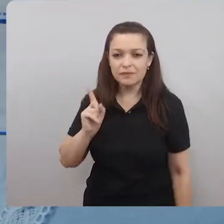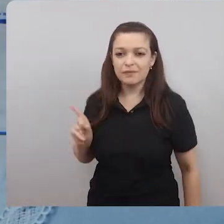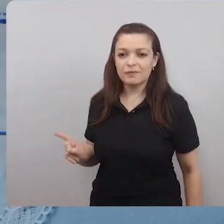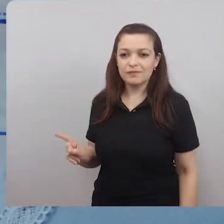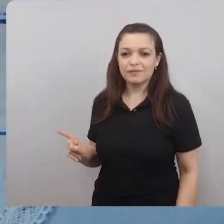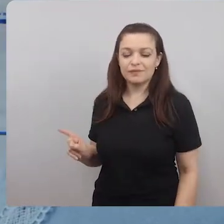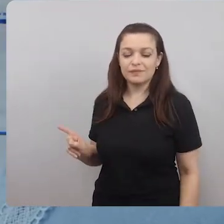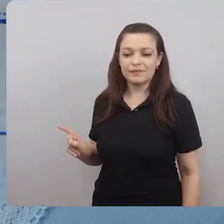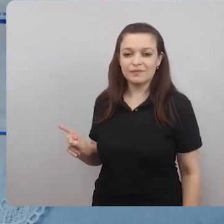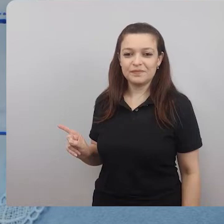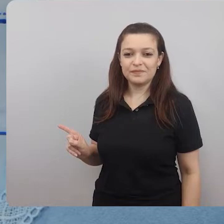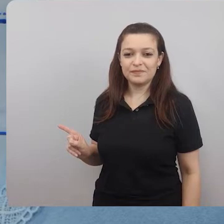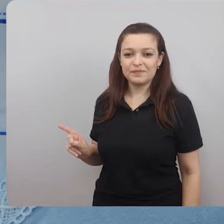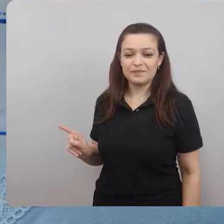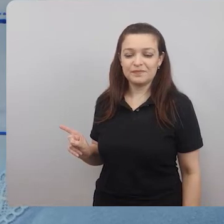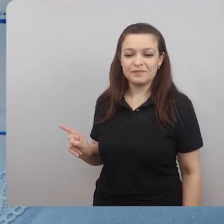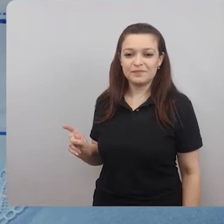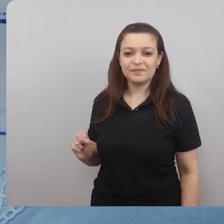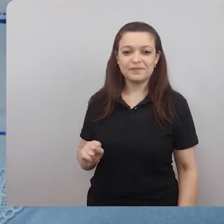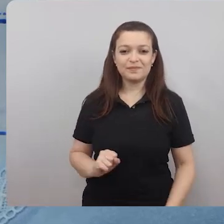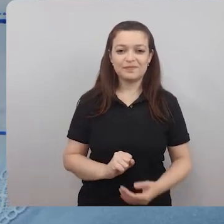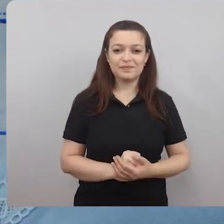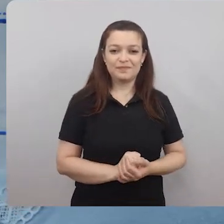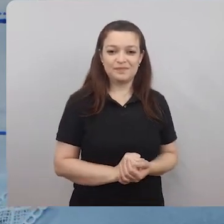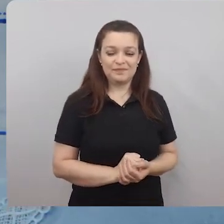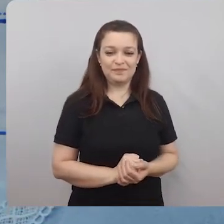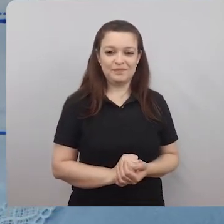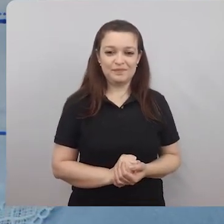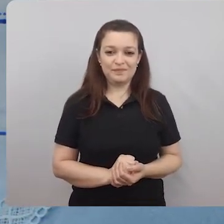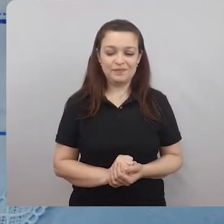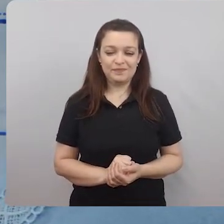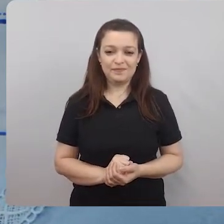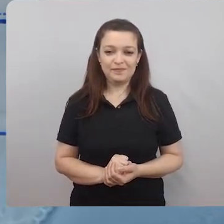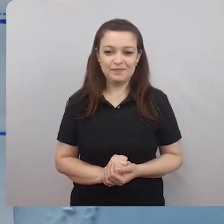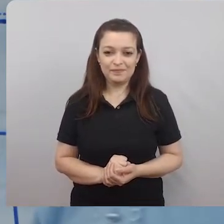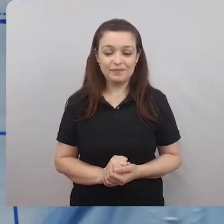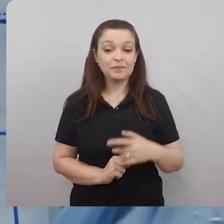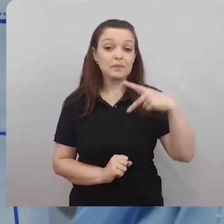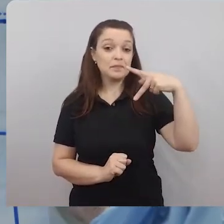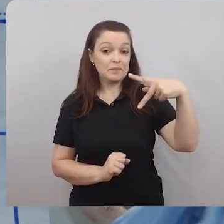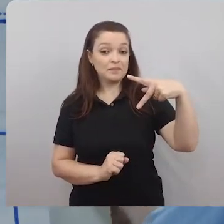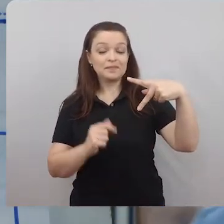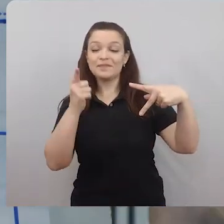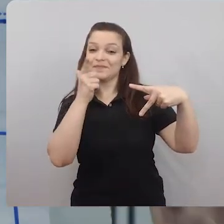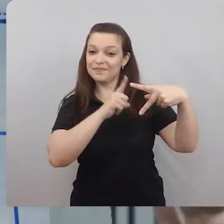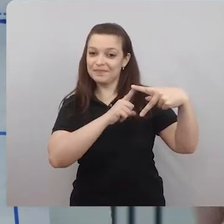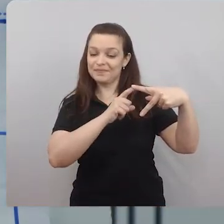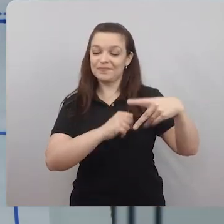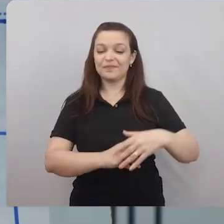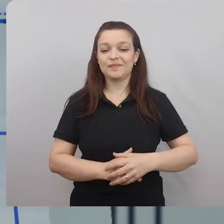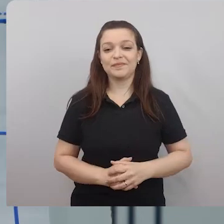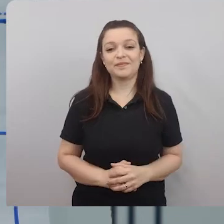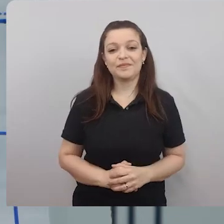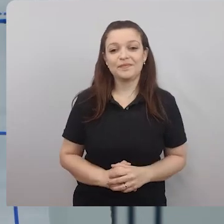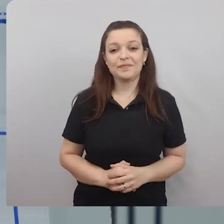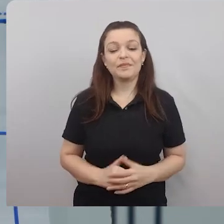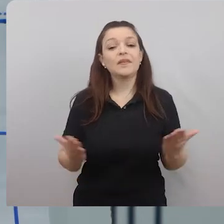eu vou subir e fazer a voltinha. Letra